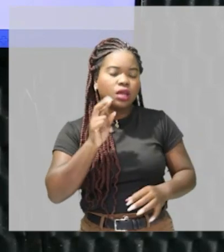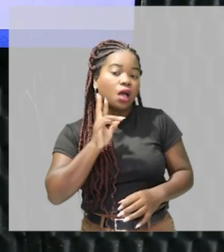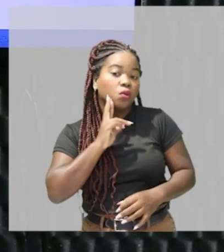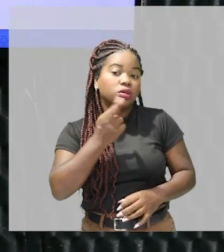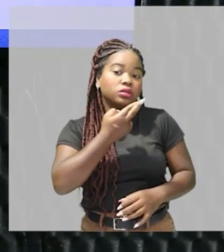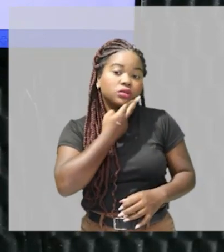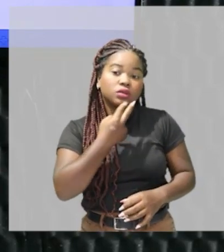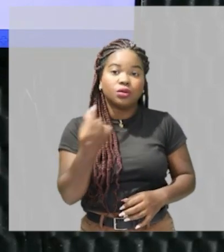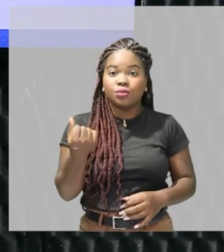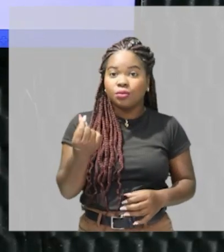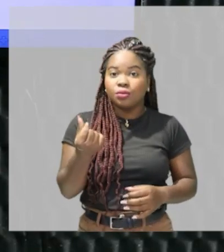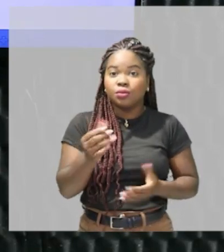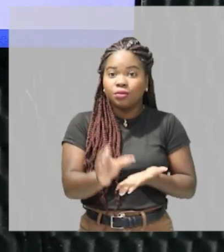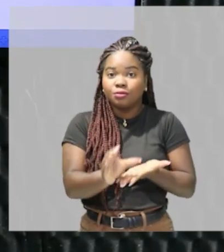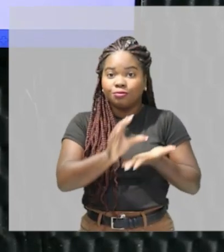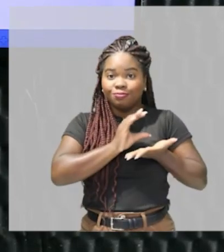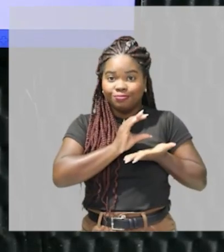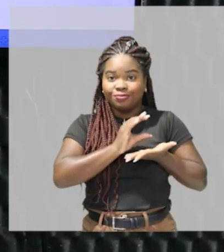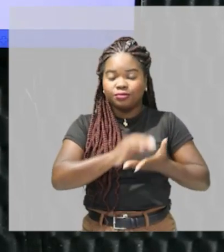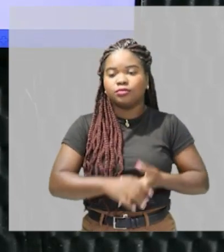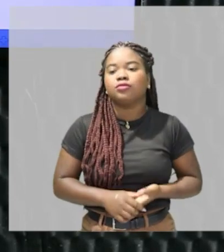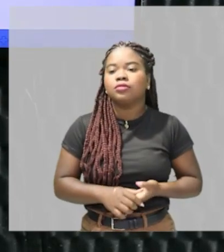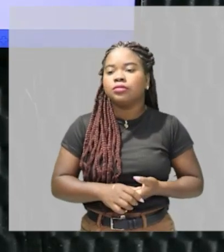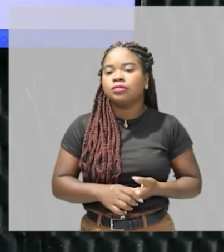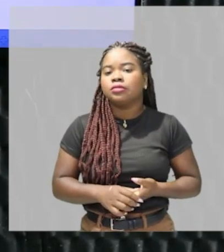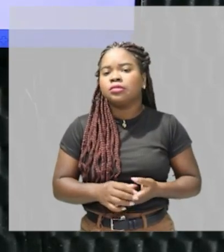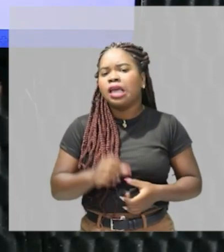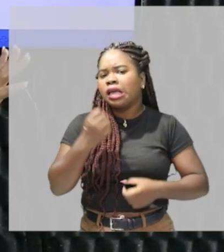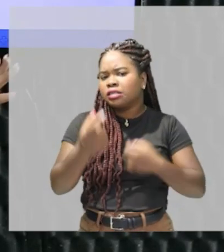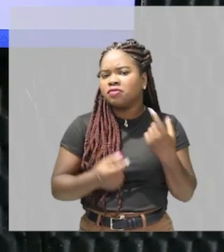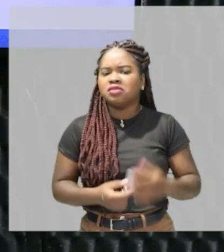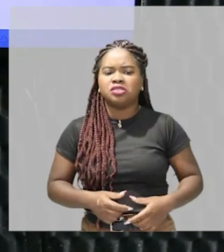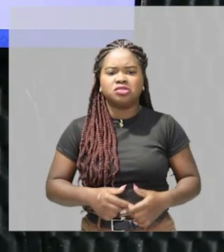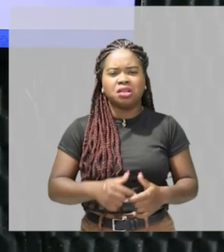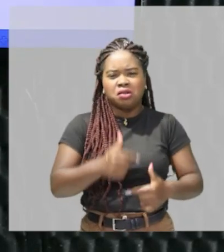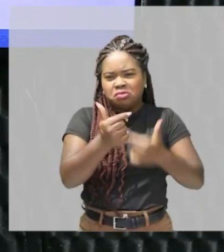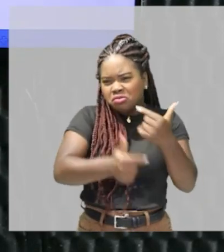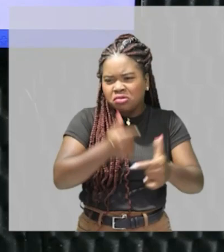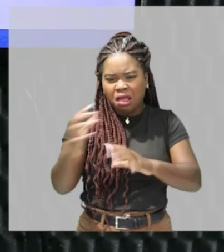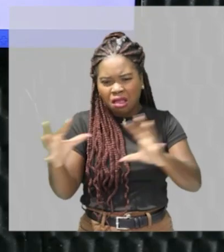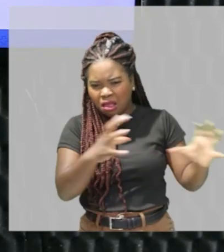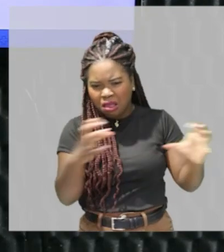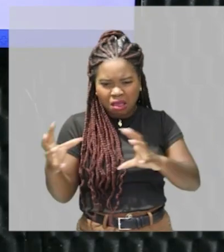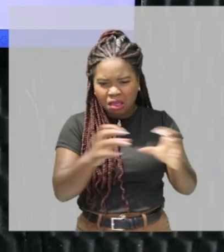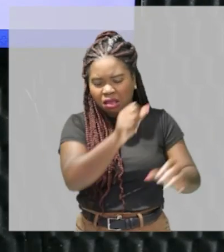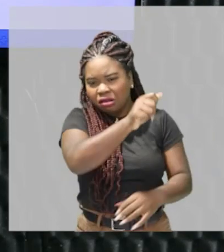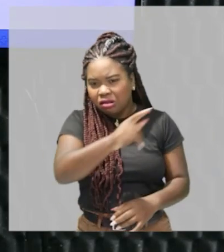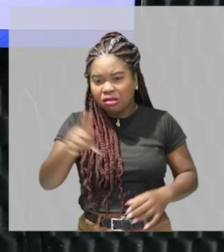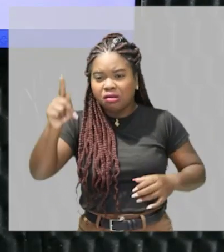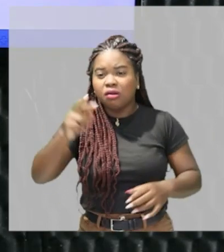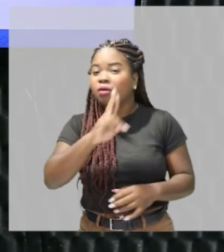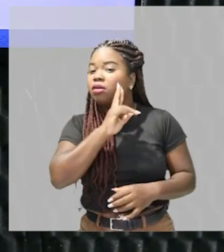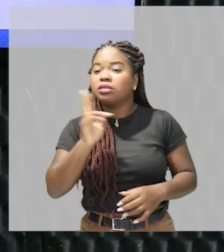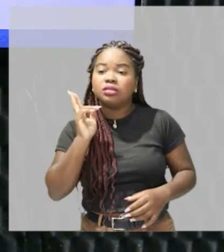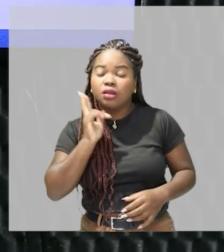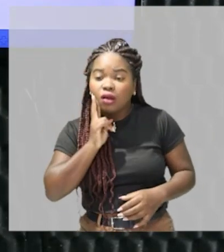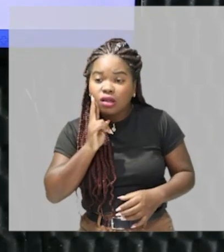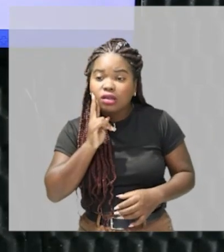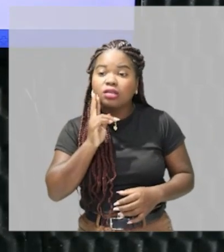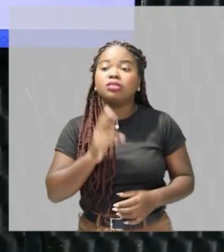atenção, talvez ao invés de ficar lutando contra essa onda dos aplicativos, os restaurantes